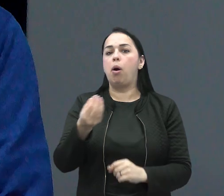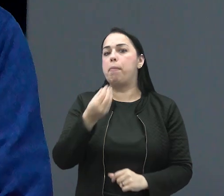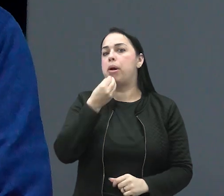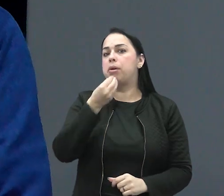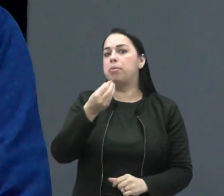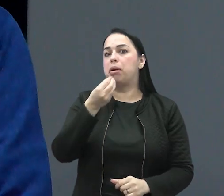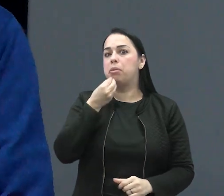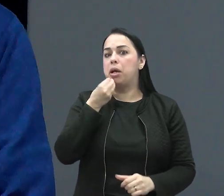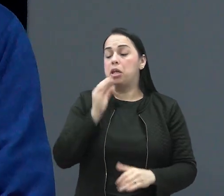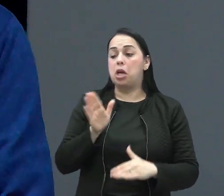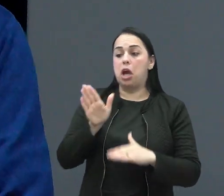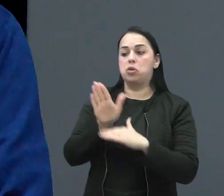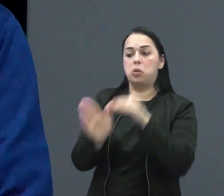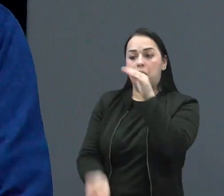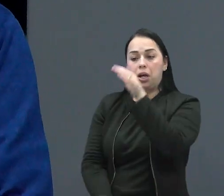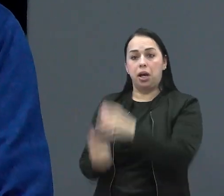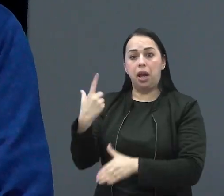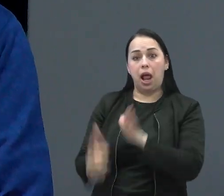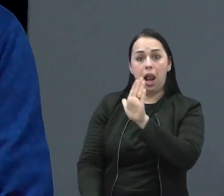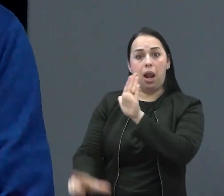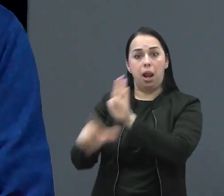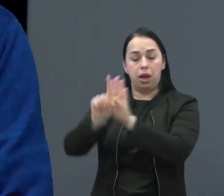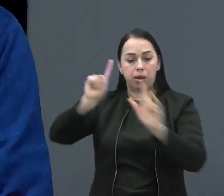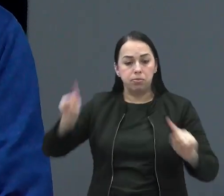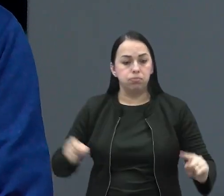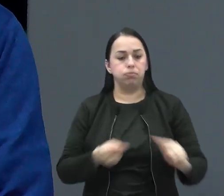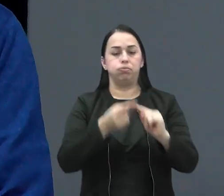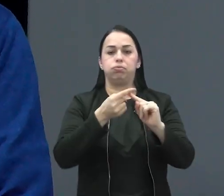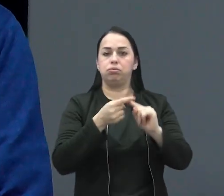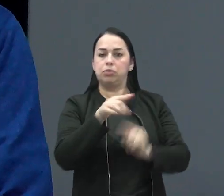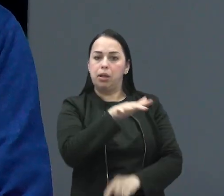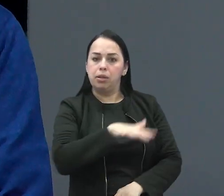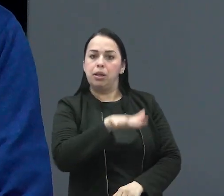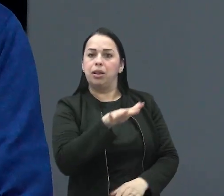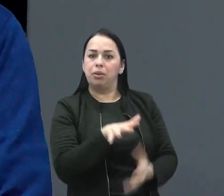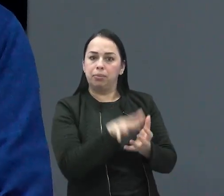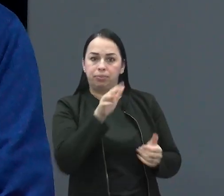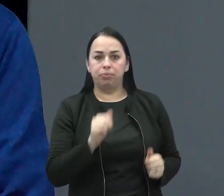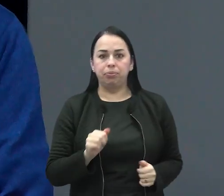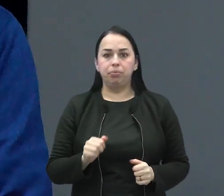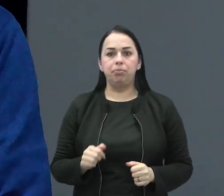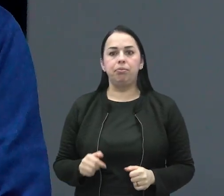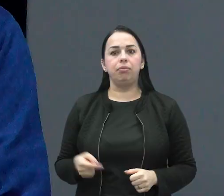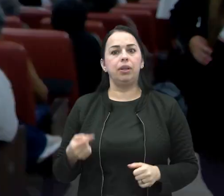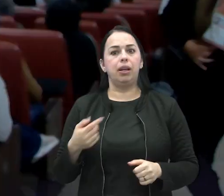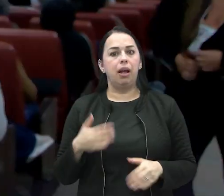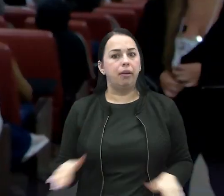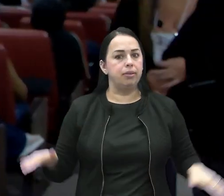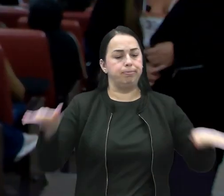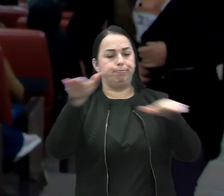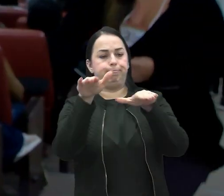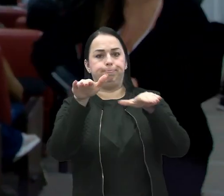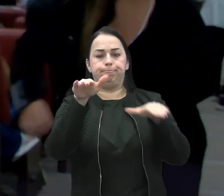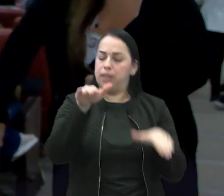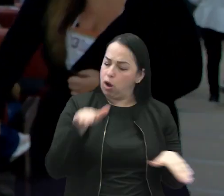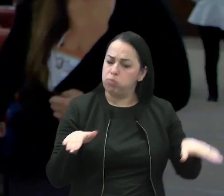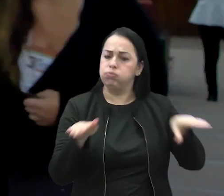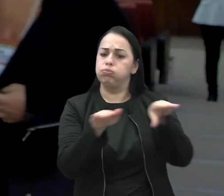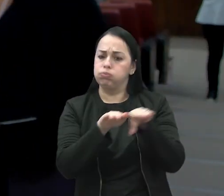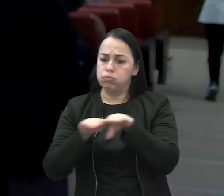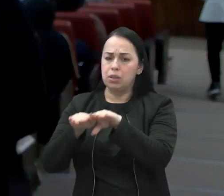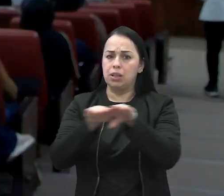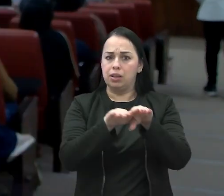sempre oportunidade da criação de políticas públicas que sejam favoráveis aos idosos. Combater as